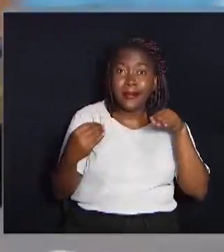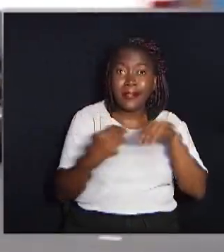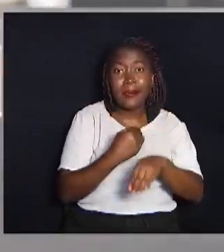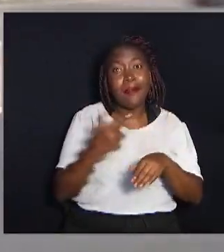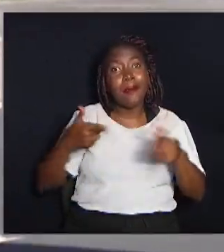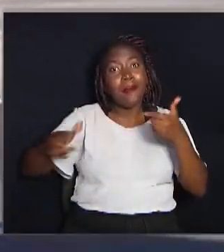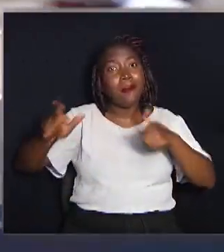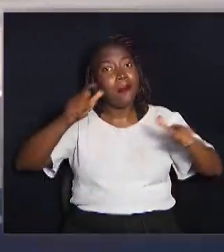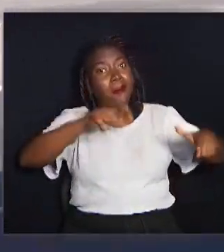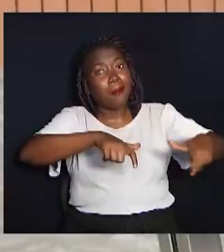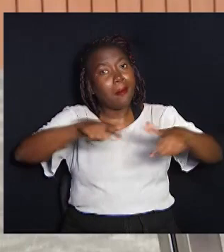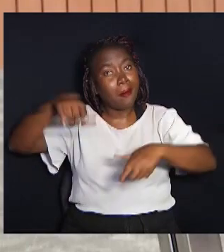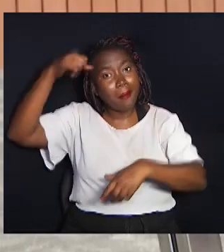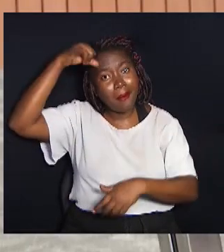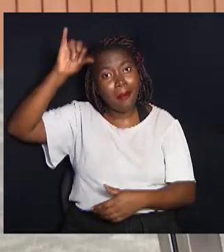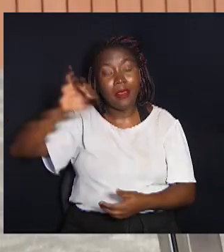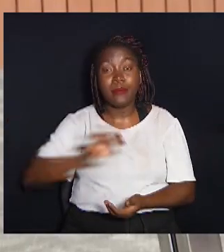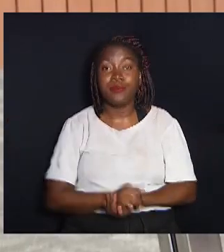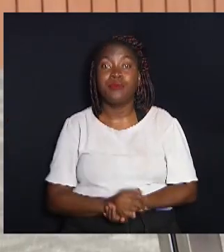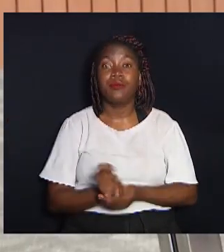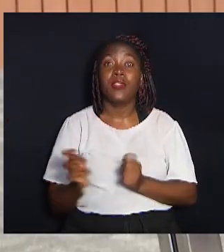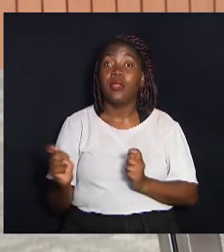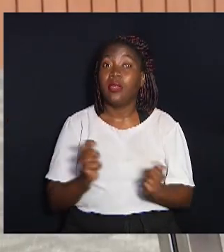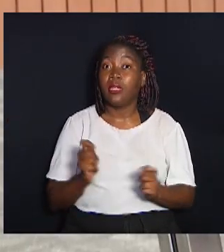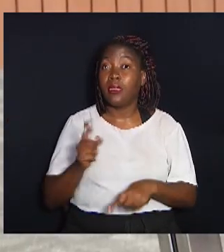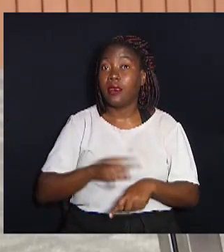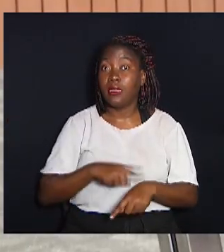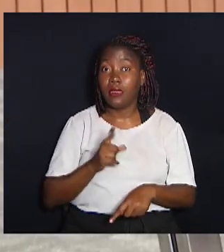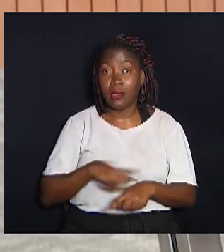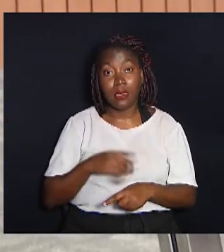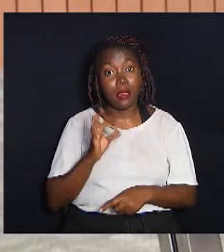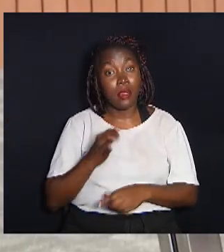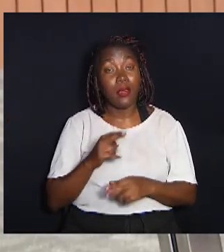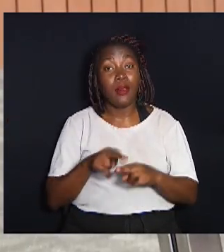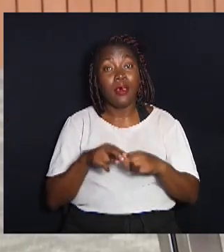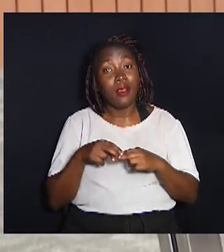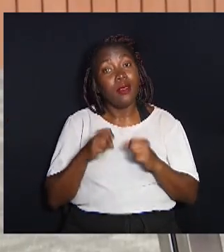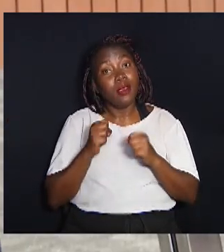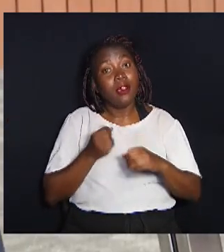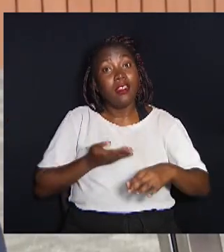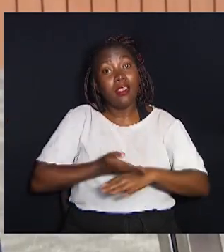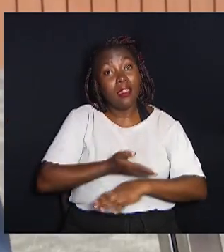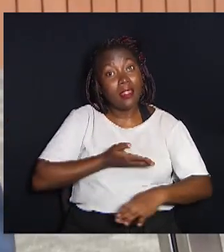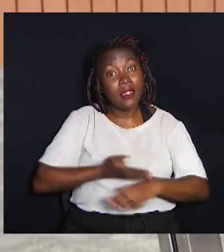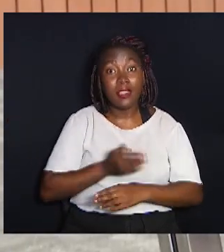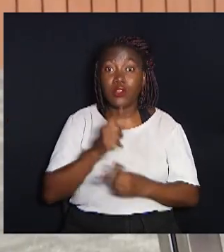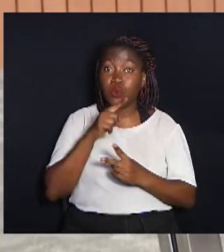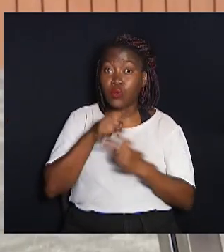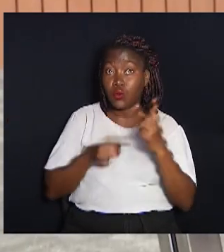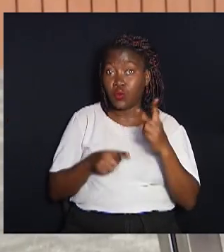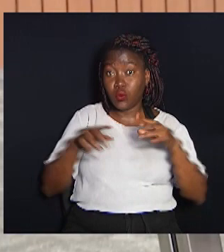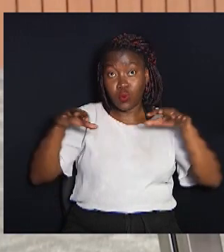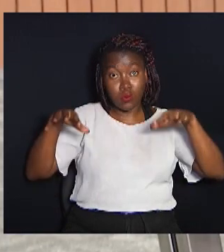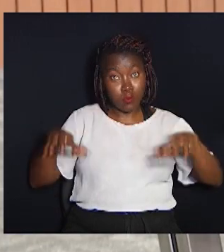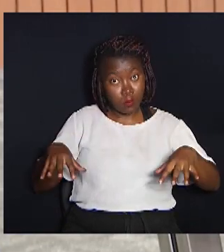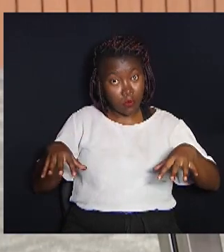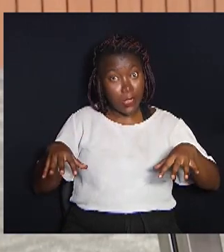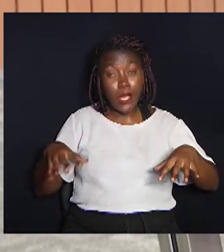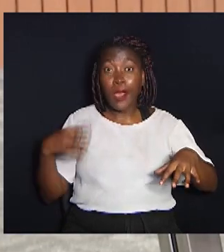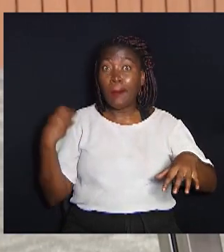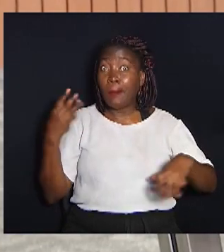centro da cidade de Campinas. Economia e tempo, né? Porque você pode ter acesso aí a 2 regiões que oferecem muitos